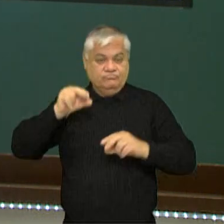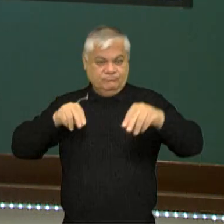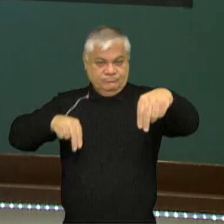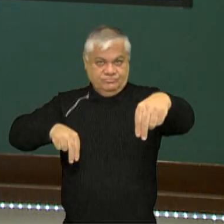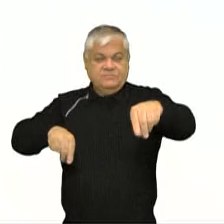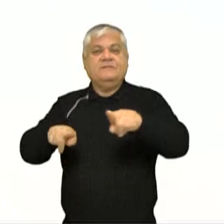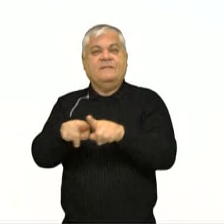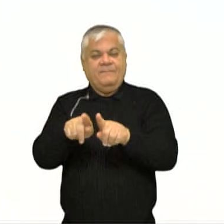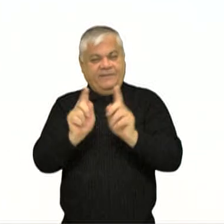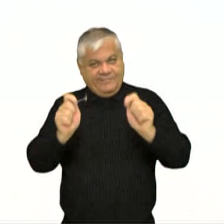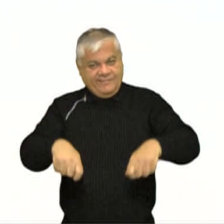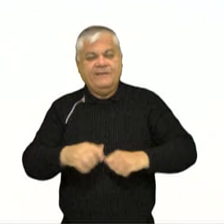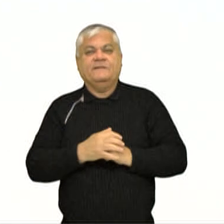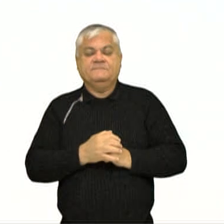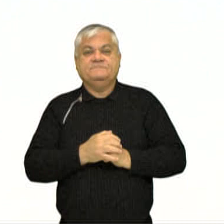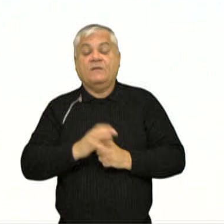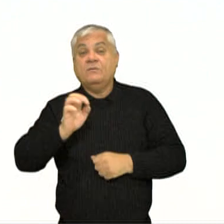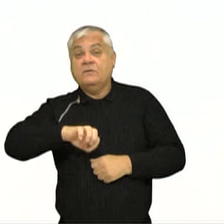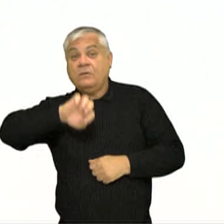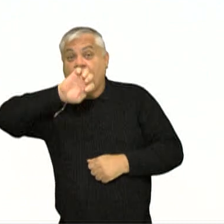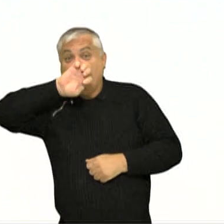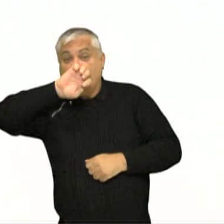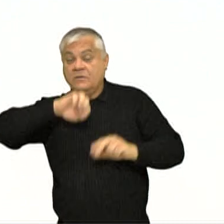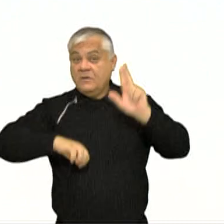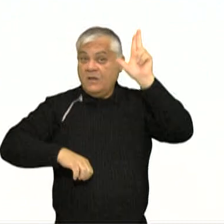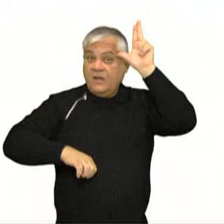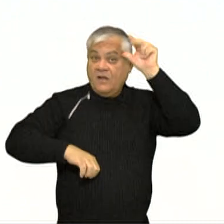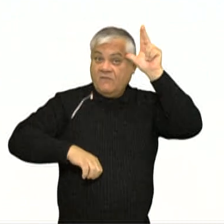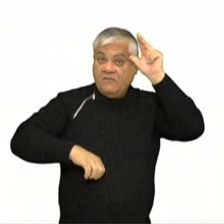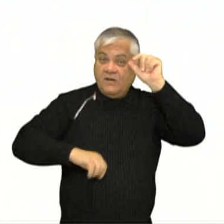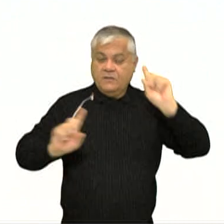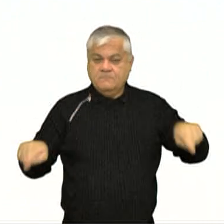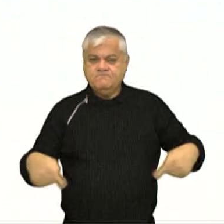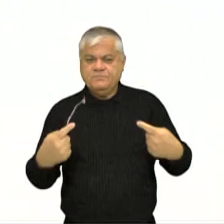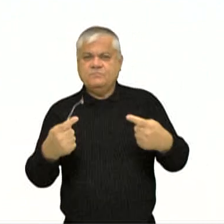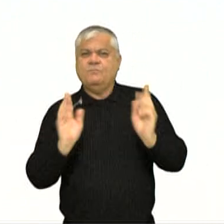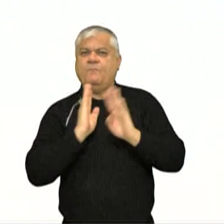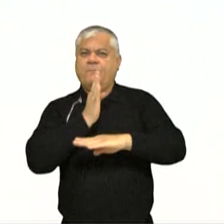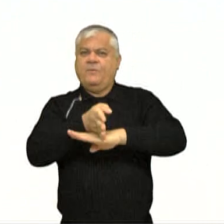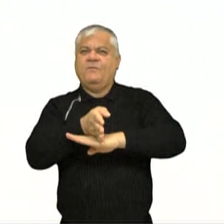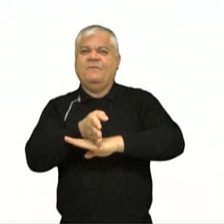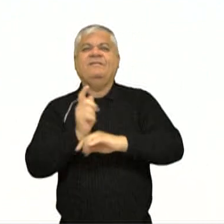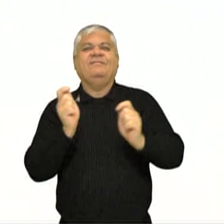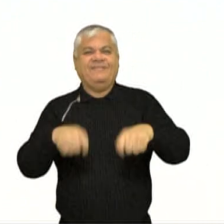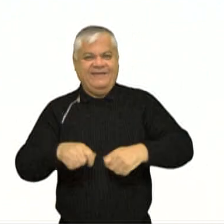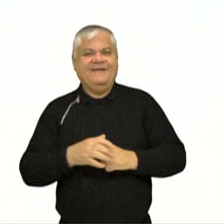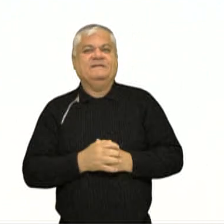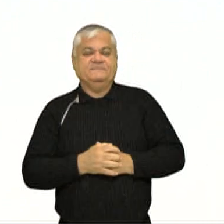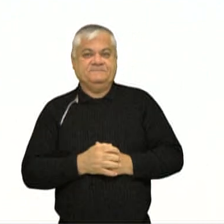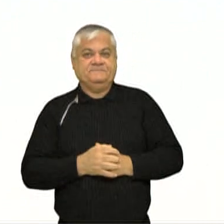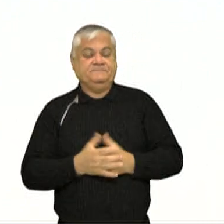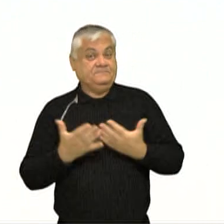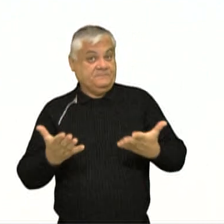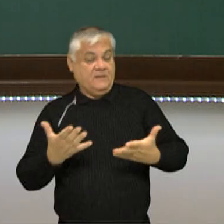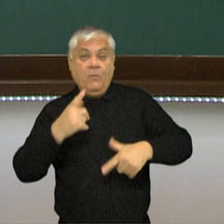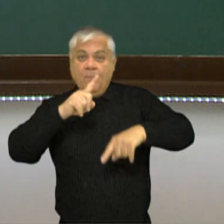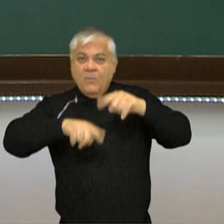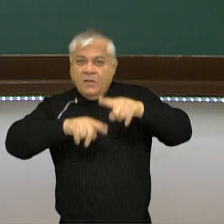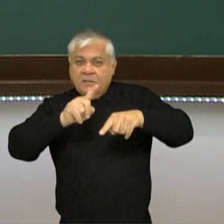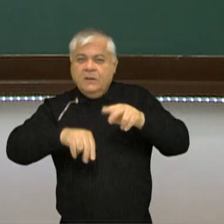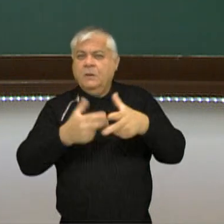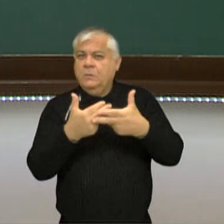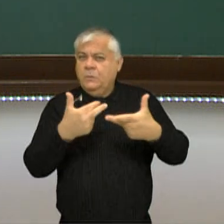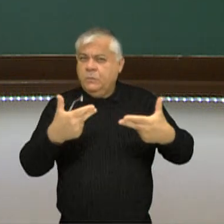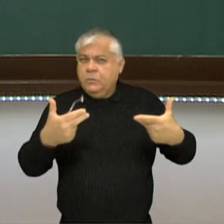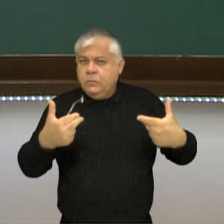E a combinação de bispo e cavalo dão o mate de igual maneira. Então, para que eu ainda tenha material possível